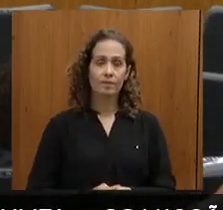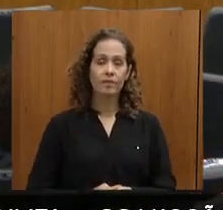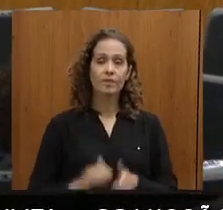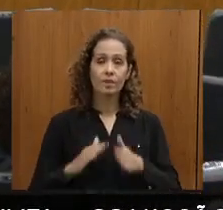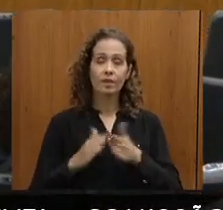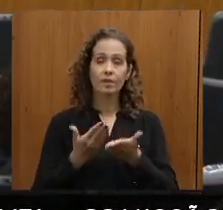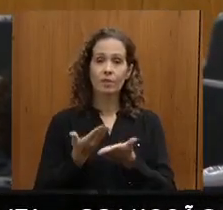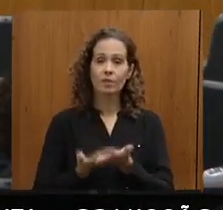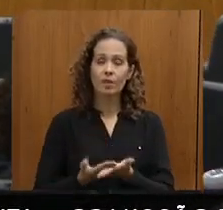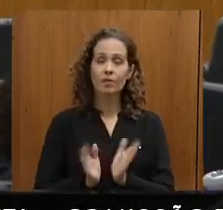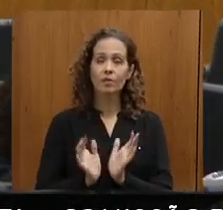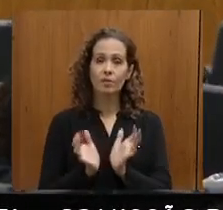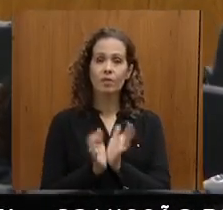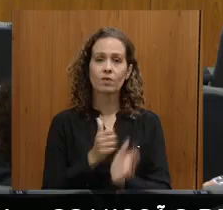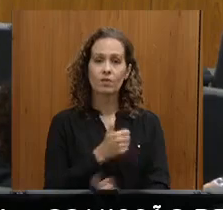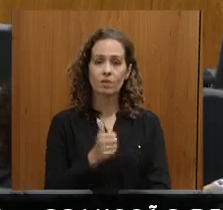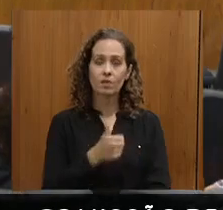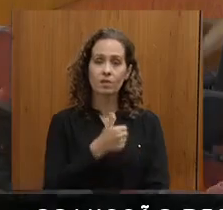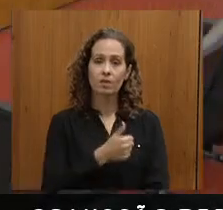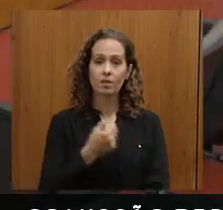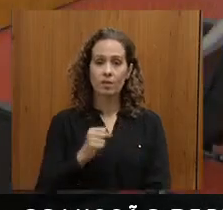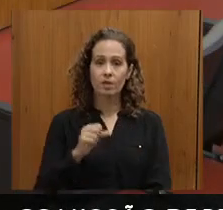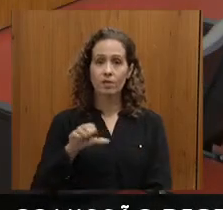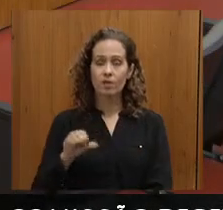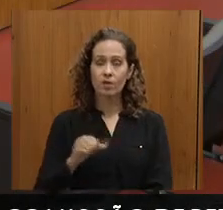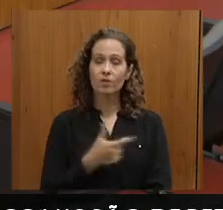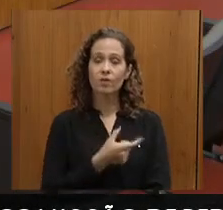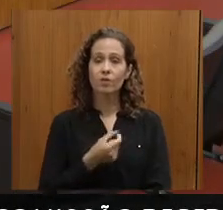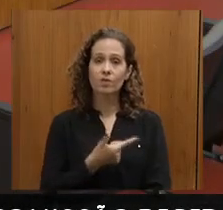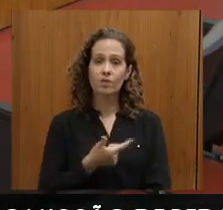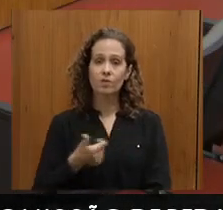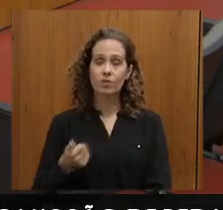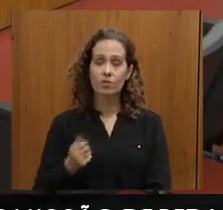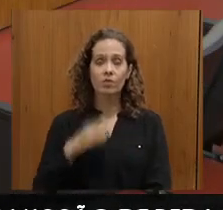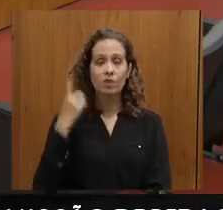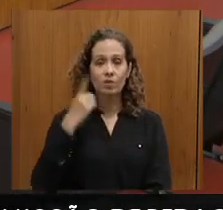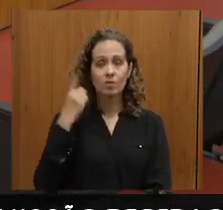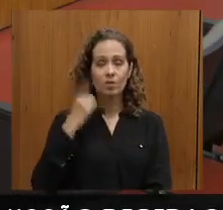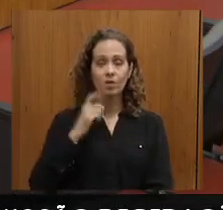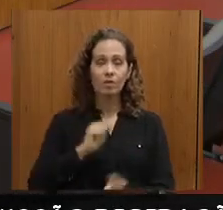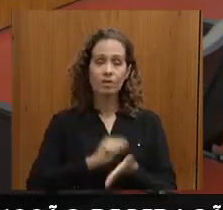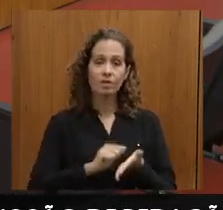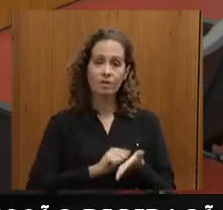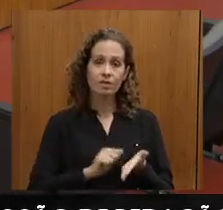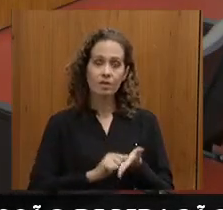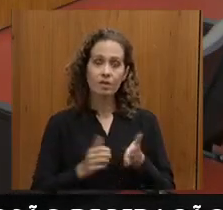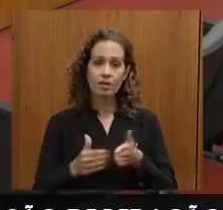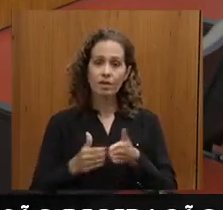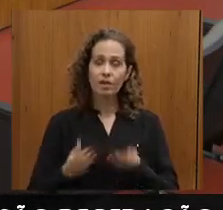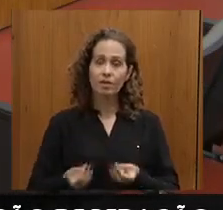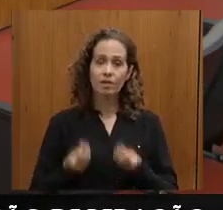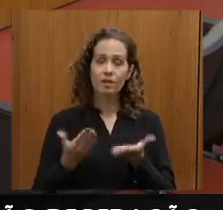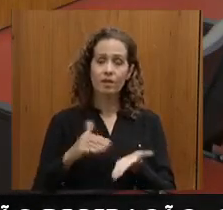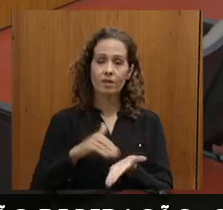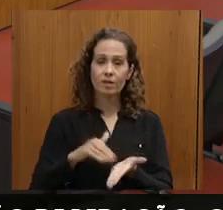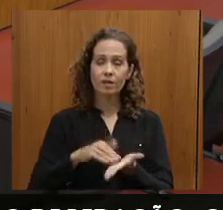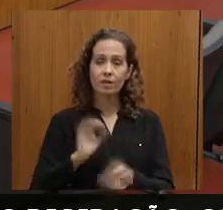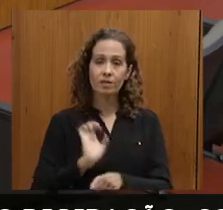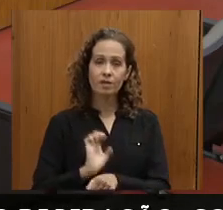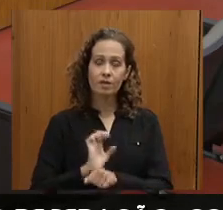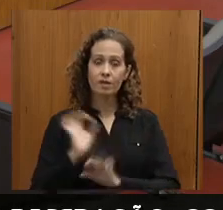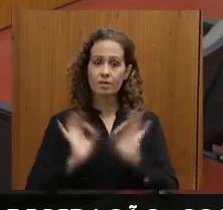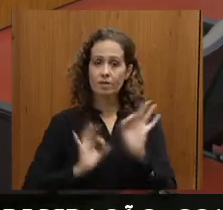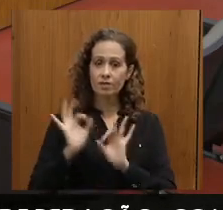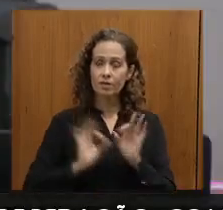requerimento de comissão 11.189, de 2021, deputado que subscreve, requer que seja encaminhada à Secretaria de Estado de